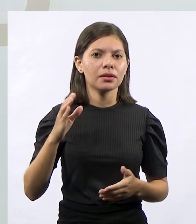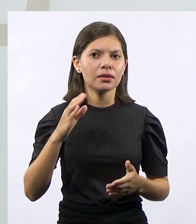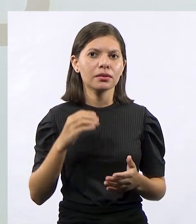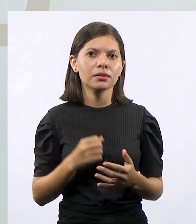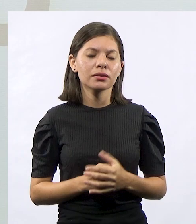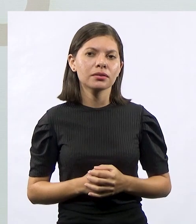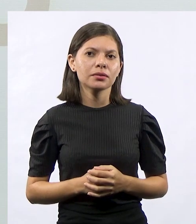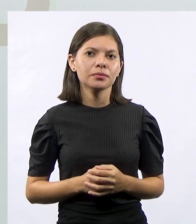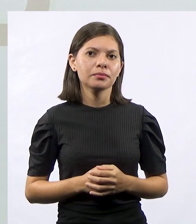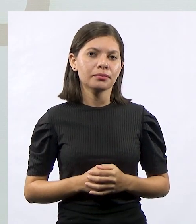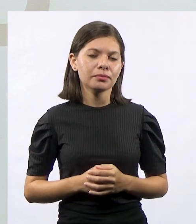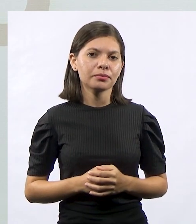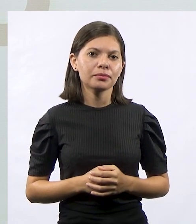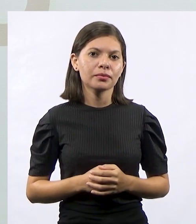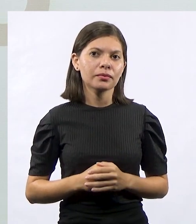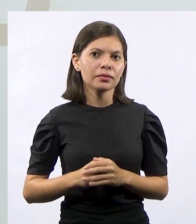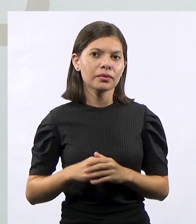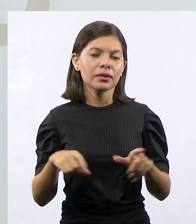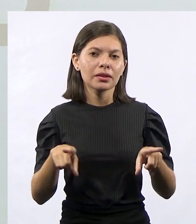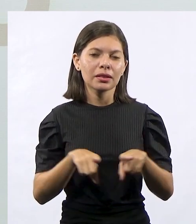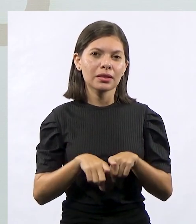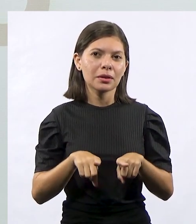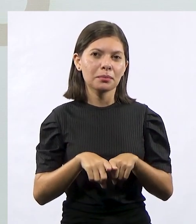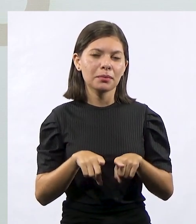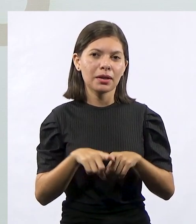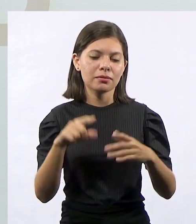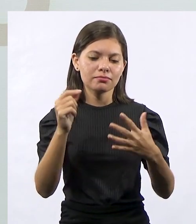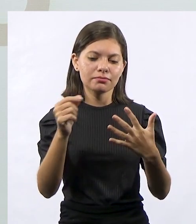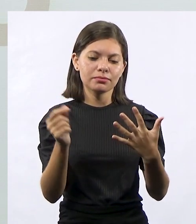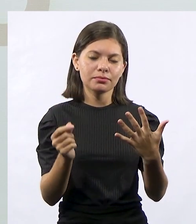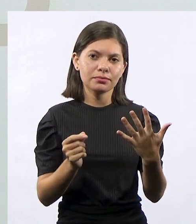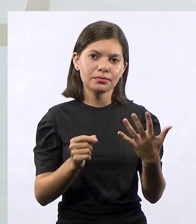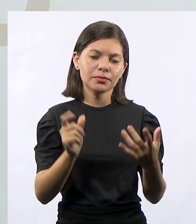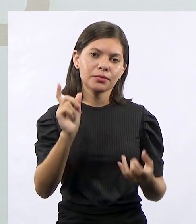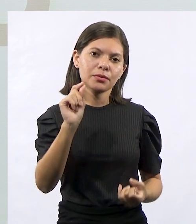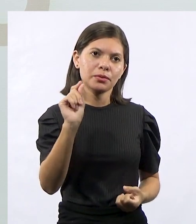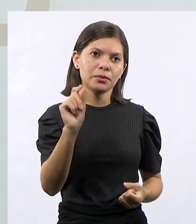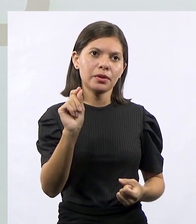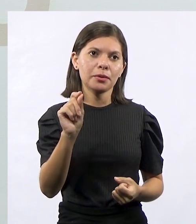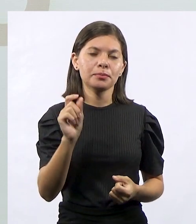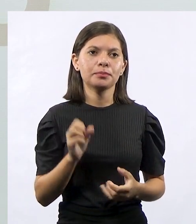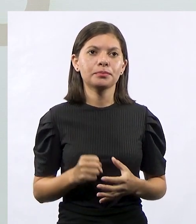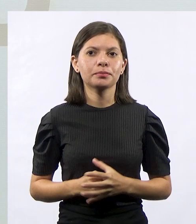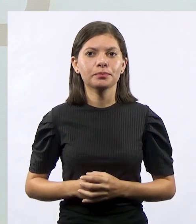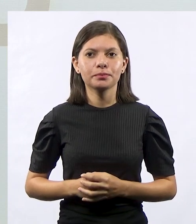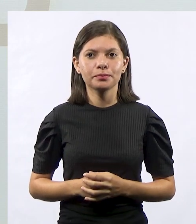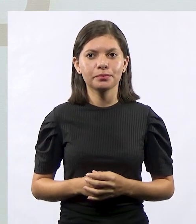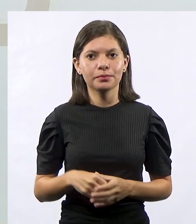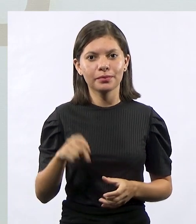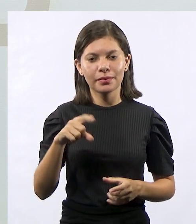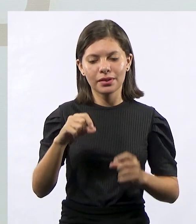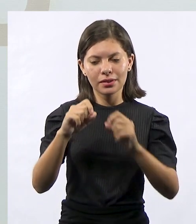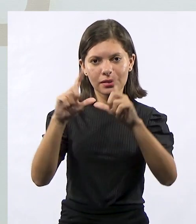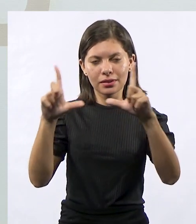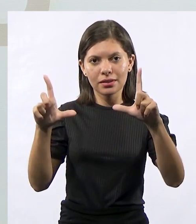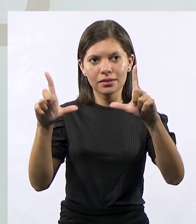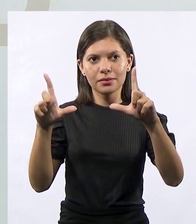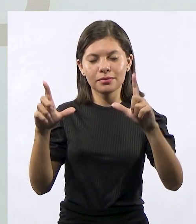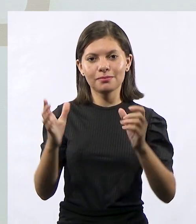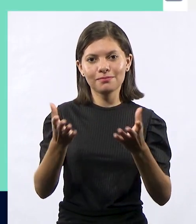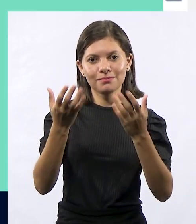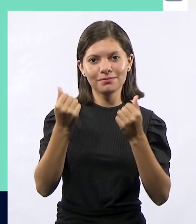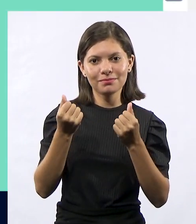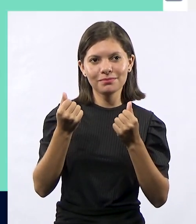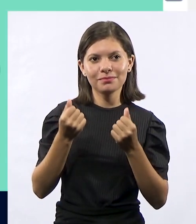acompanhar. Bom, além desses princípios, nós temos mais elementos. Quais sejam? Esses elementos a gente pode ver aqui